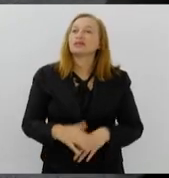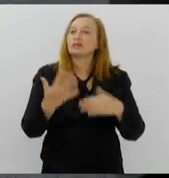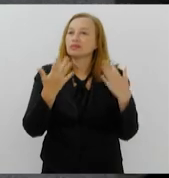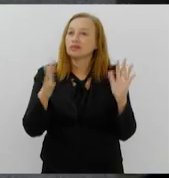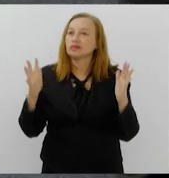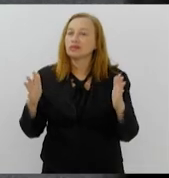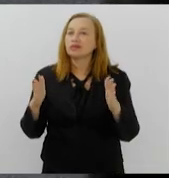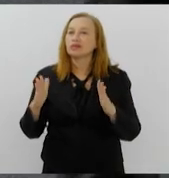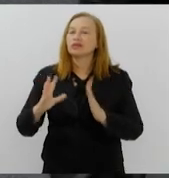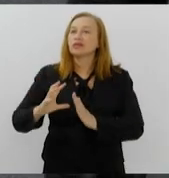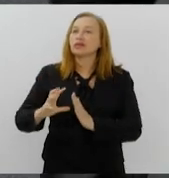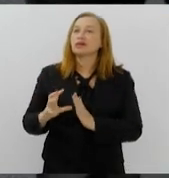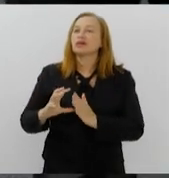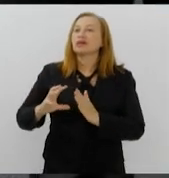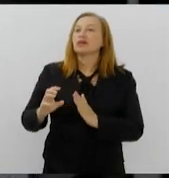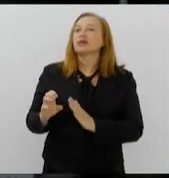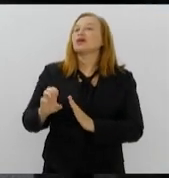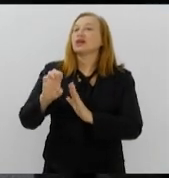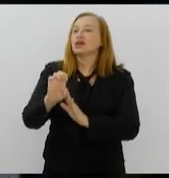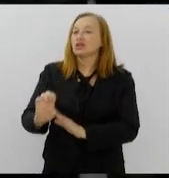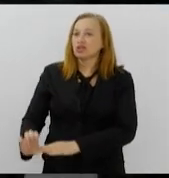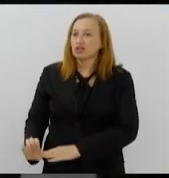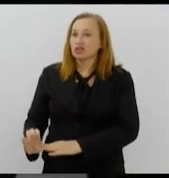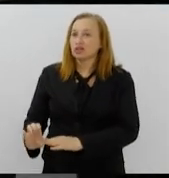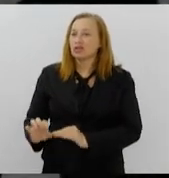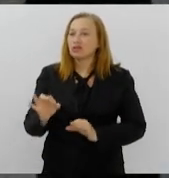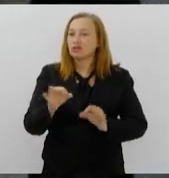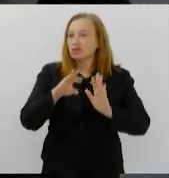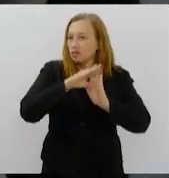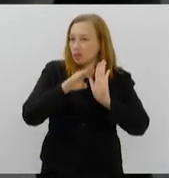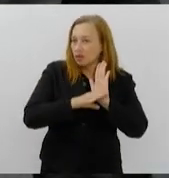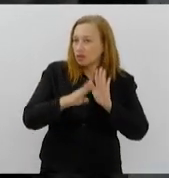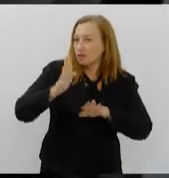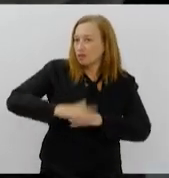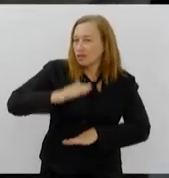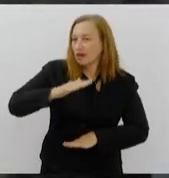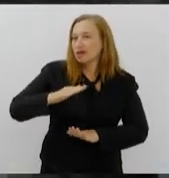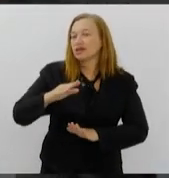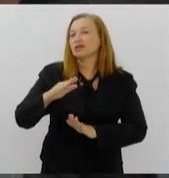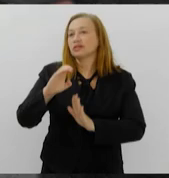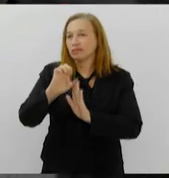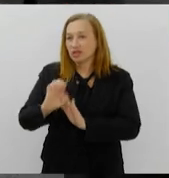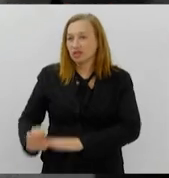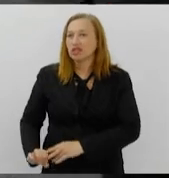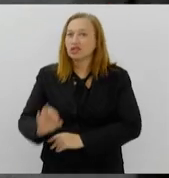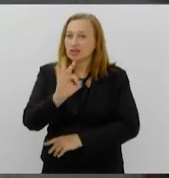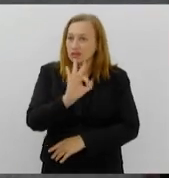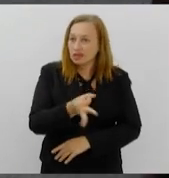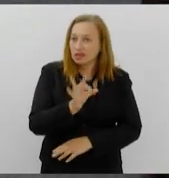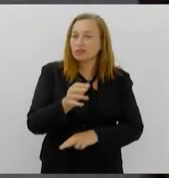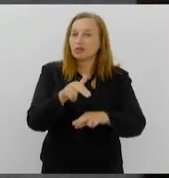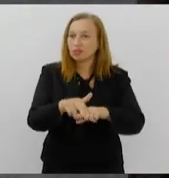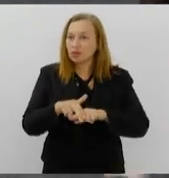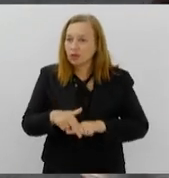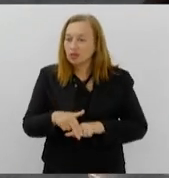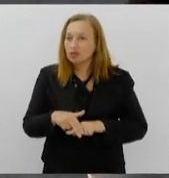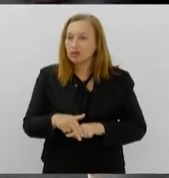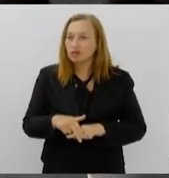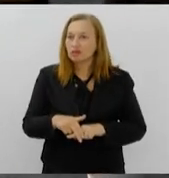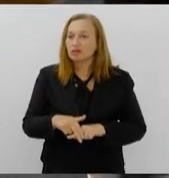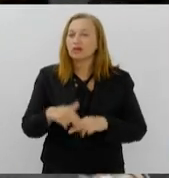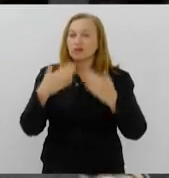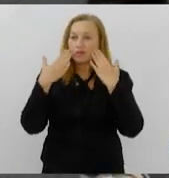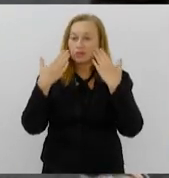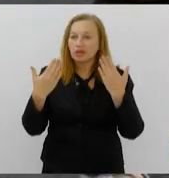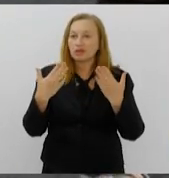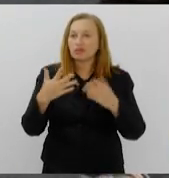da esquerda e que apresentou um programa mais à esquerda, mais progressista, e que certamente por isso também apresentou